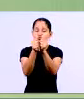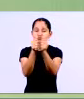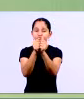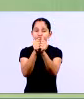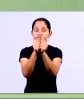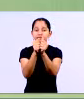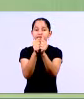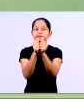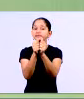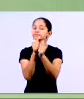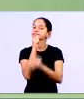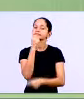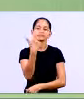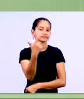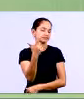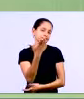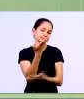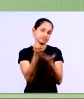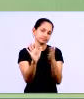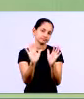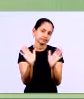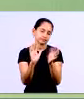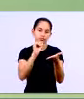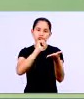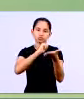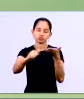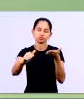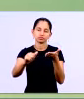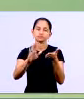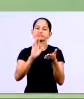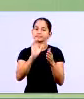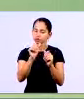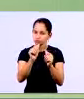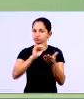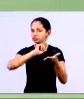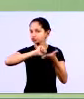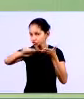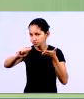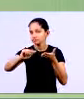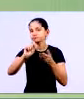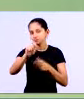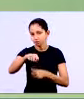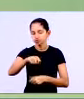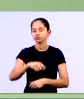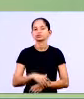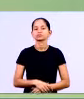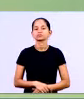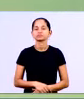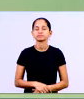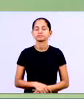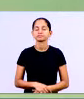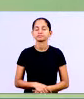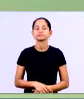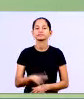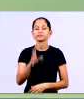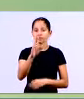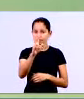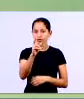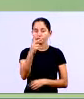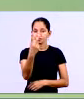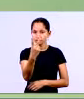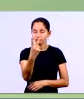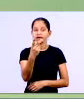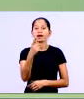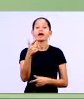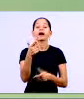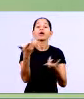Então, não tem mais acento. Perdeu o acento. Paroxítona não mais acentuada. Ditongo na paroxítona.